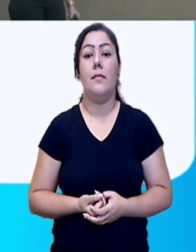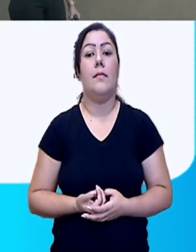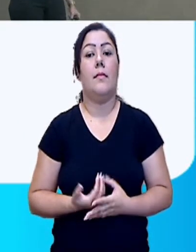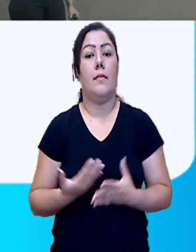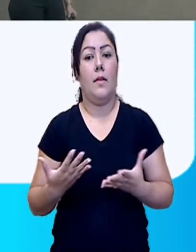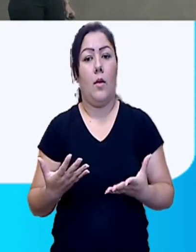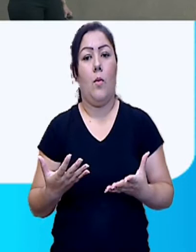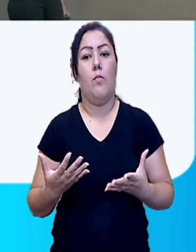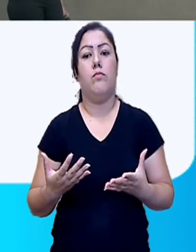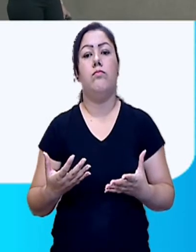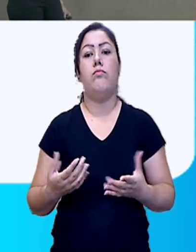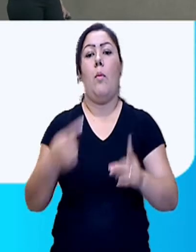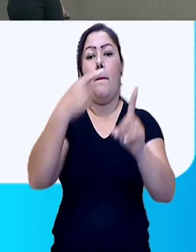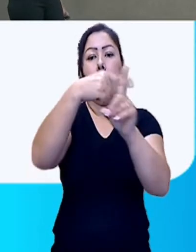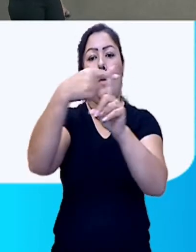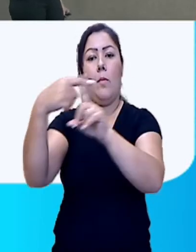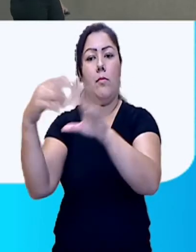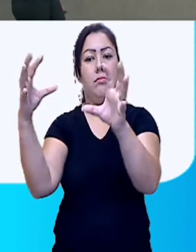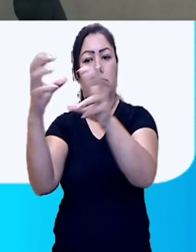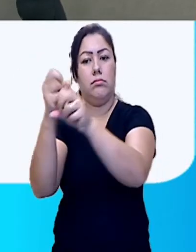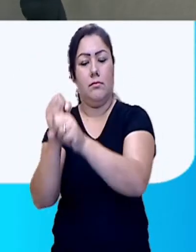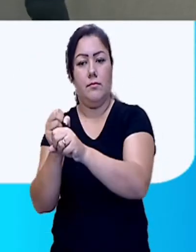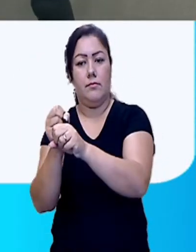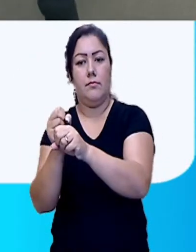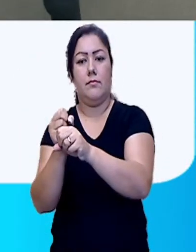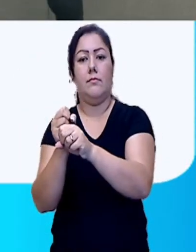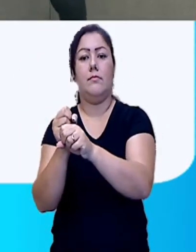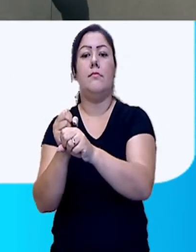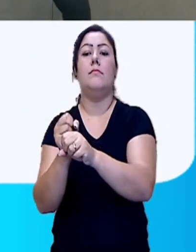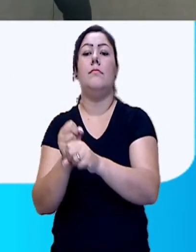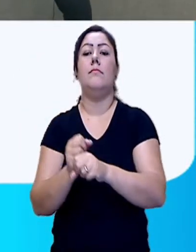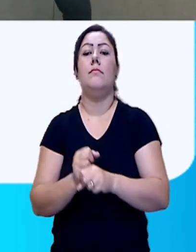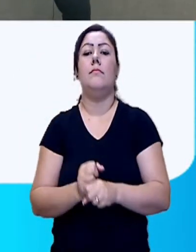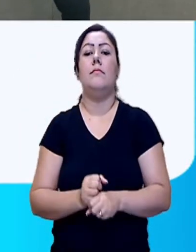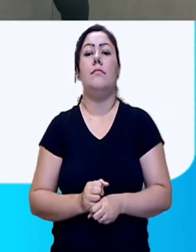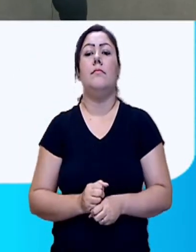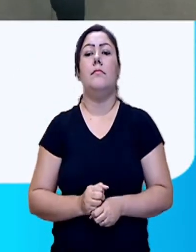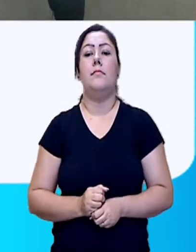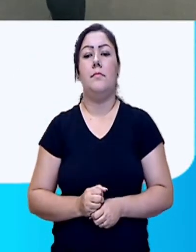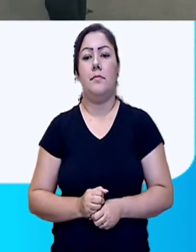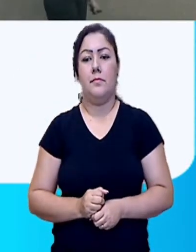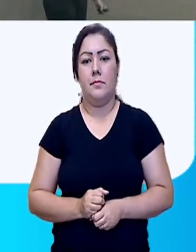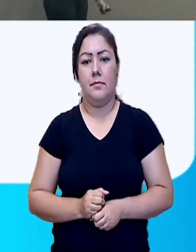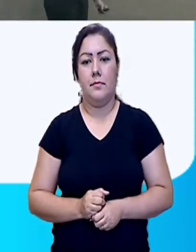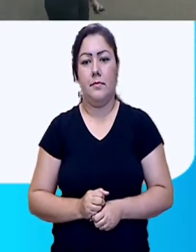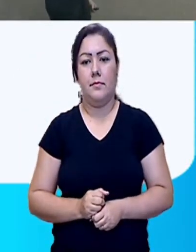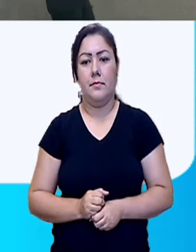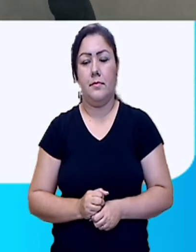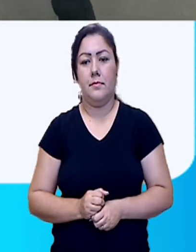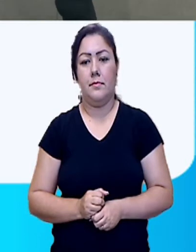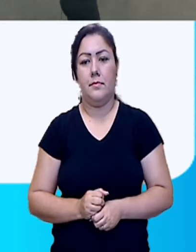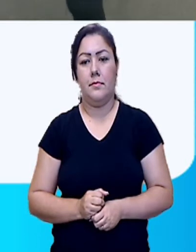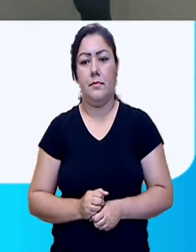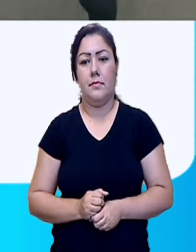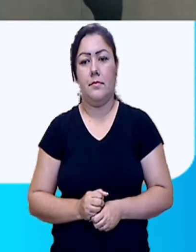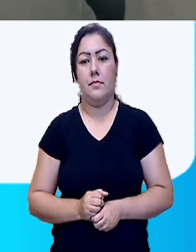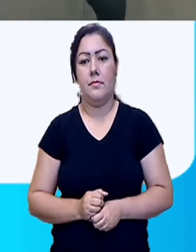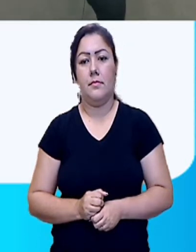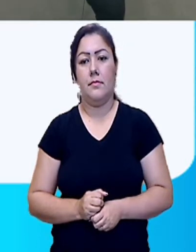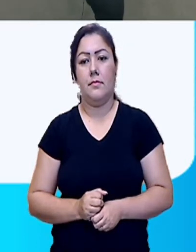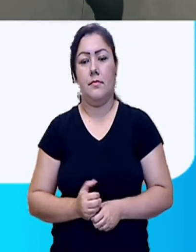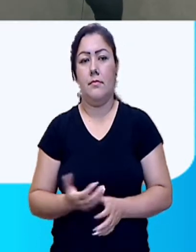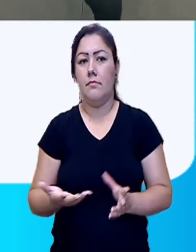vou juntar os positivos, vou somar, né? 2.400 mais 850 mais